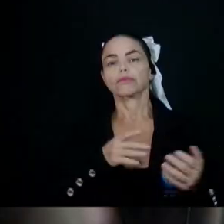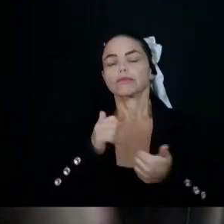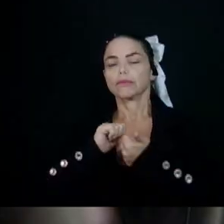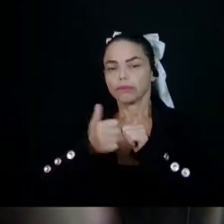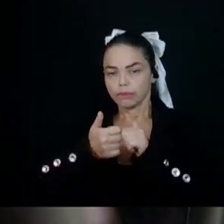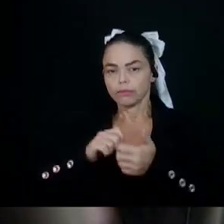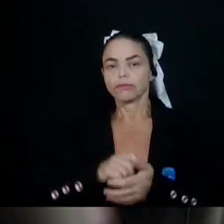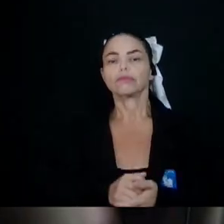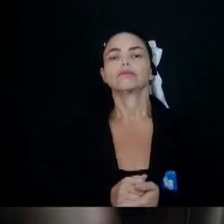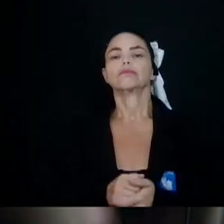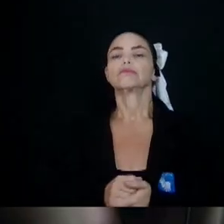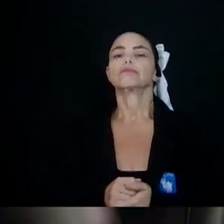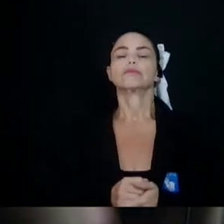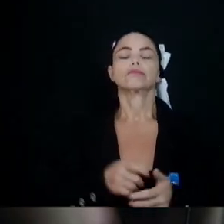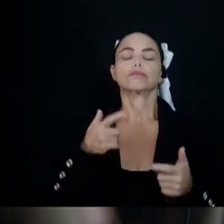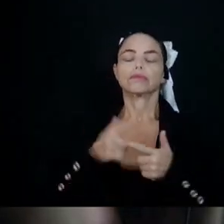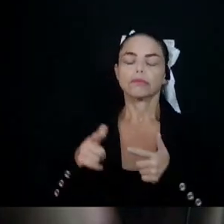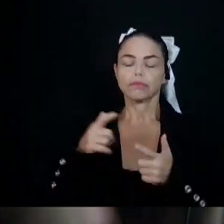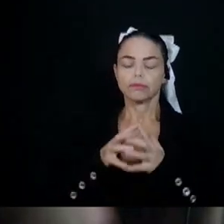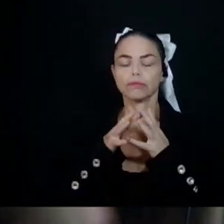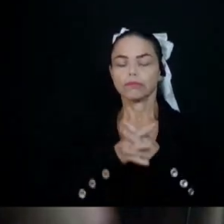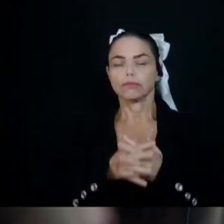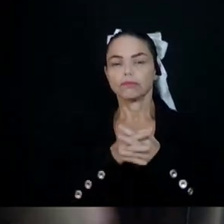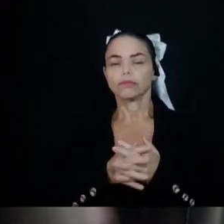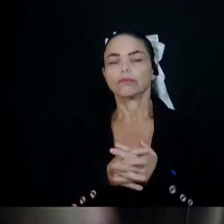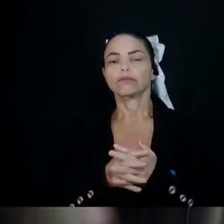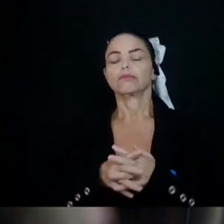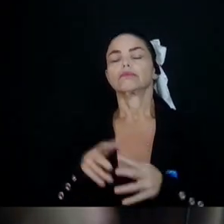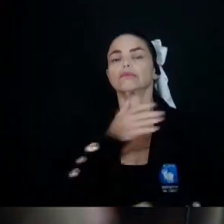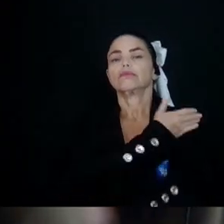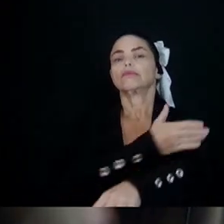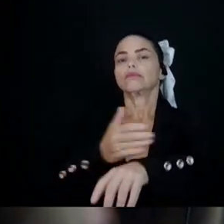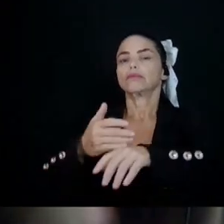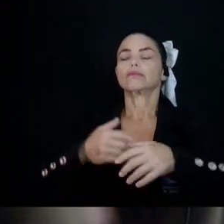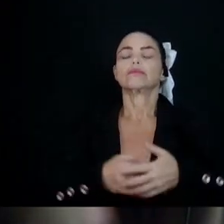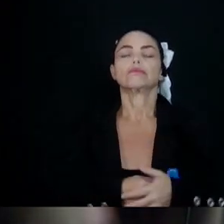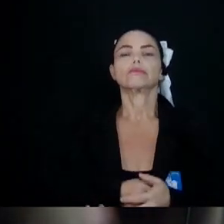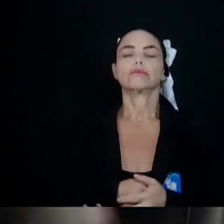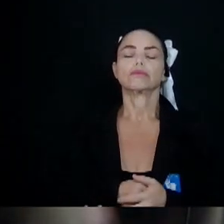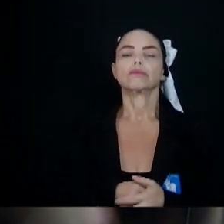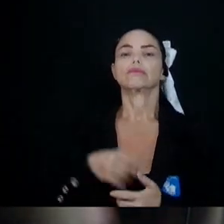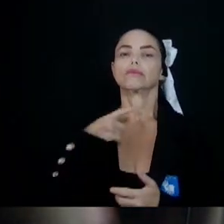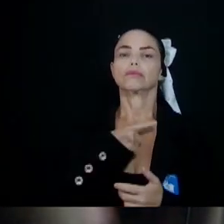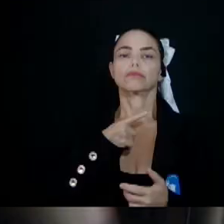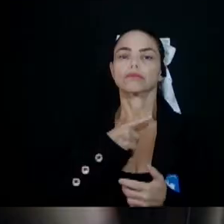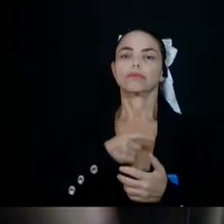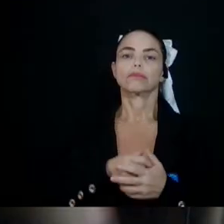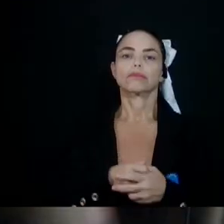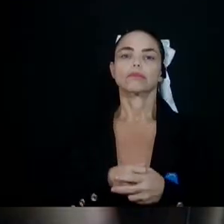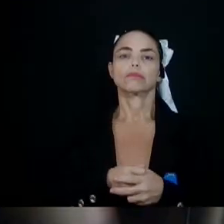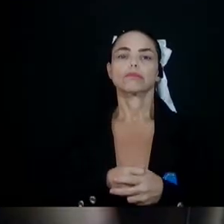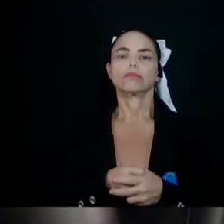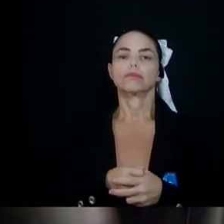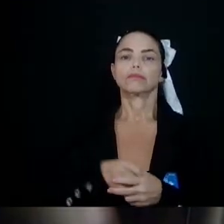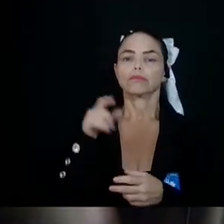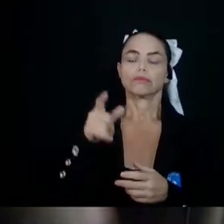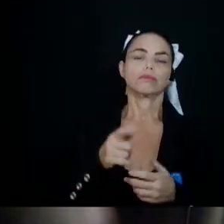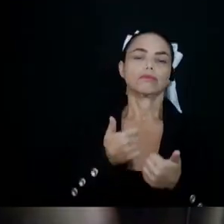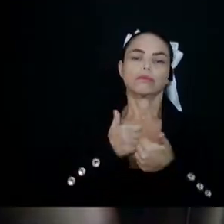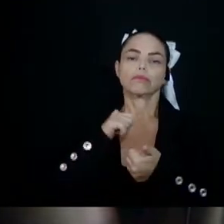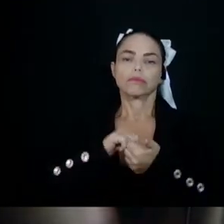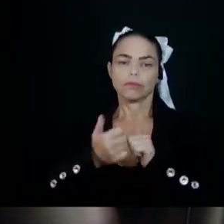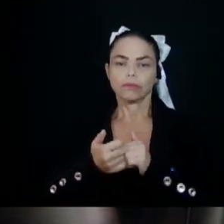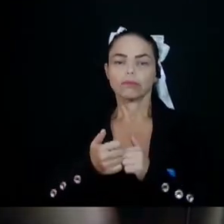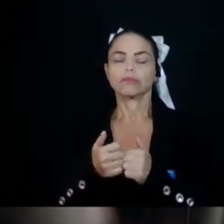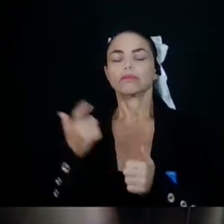têm esse mesmo condicionamento do comportamento, aonde tem só mais uma partida, mais um ganho,